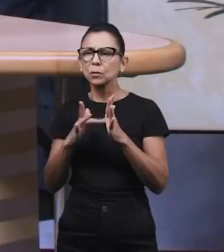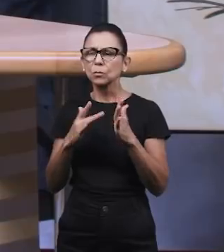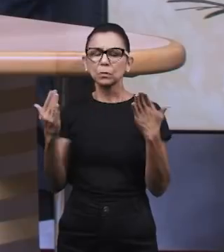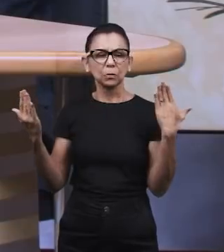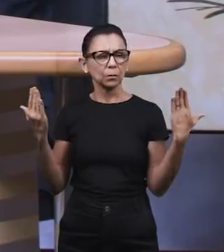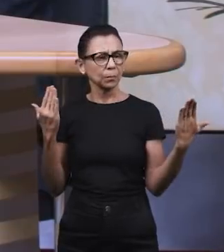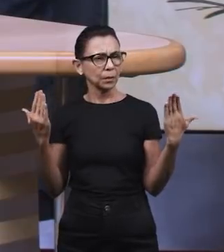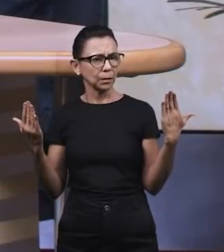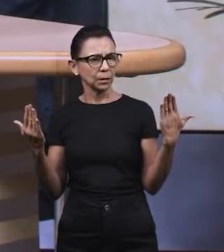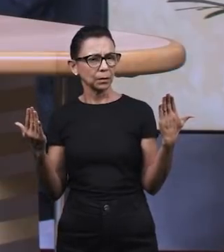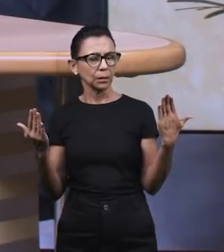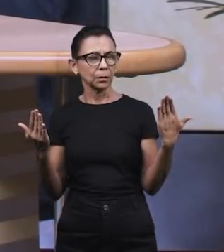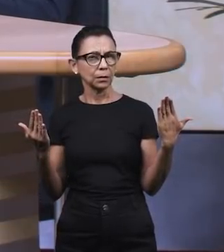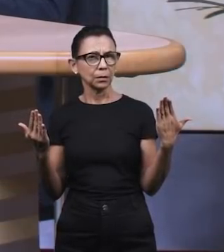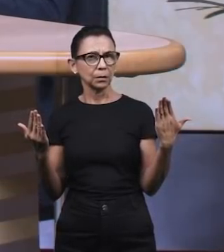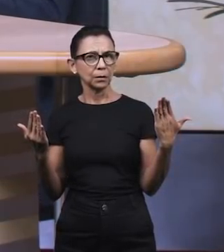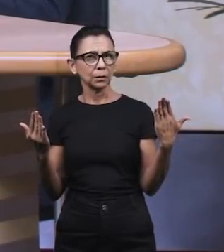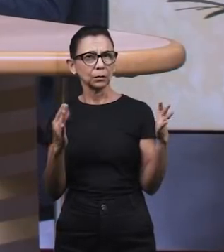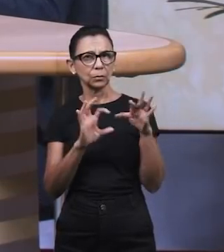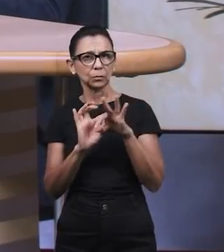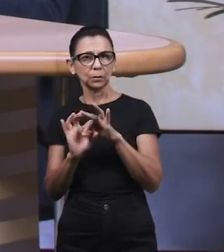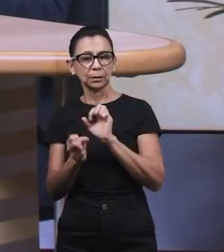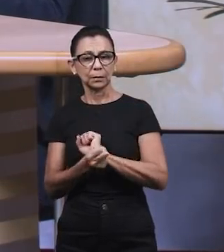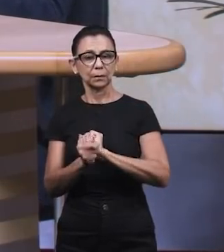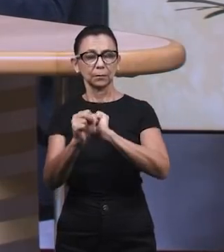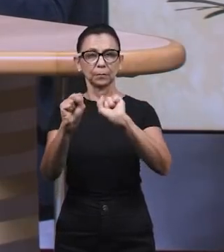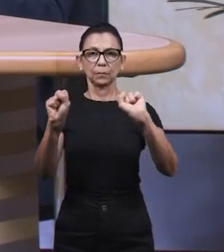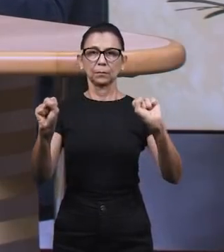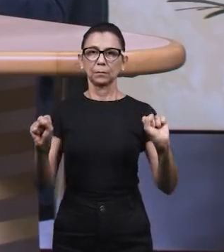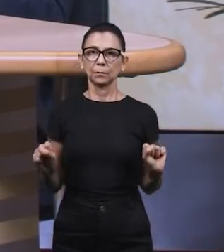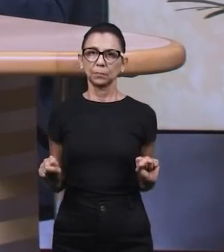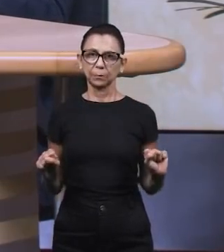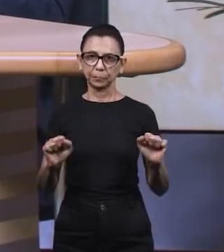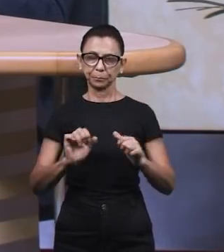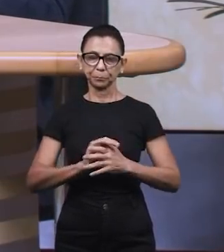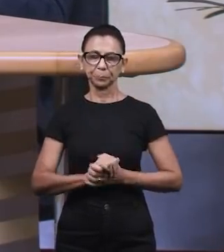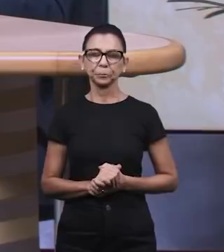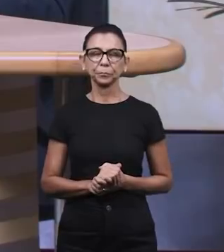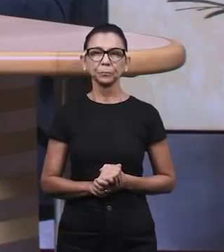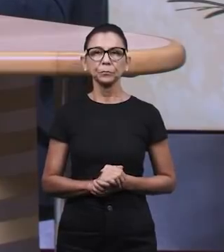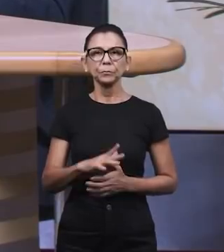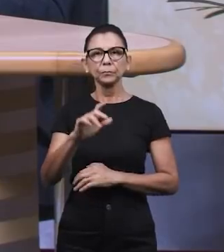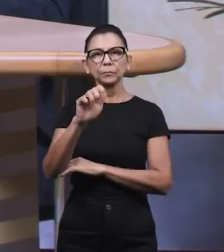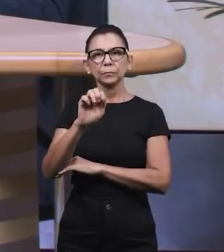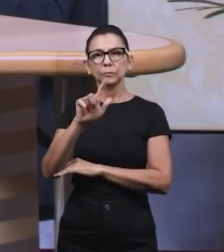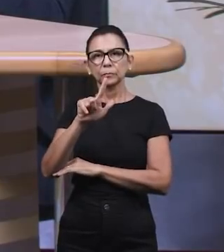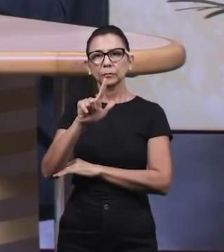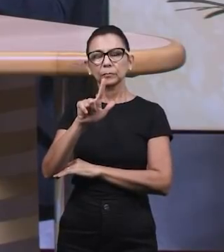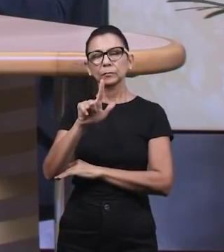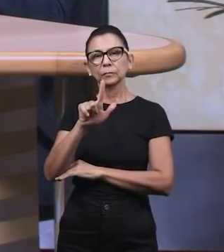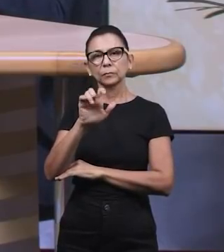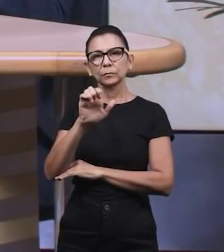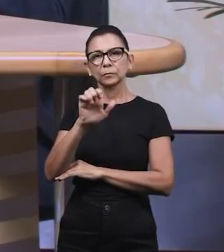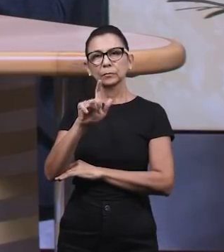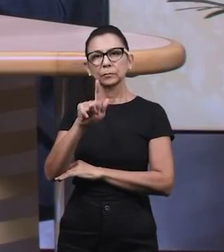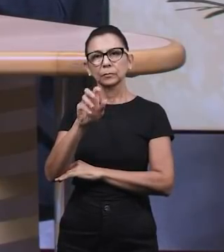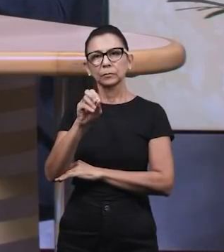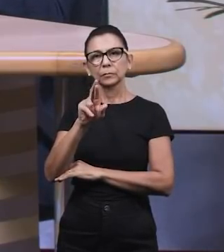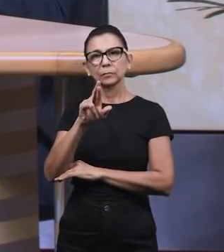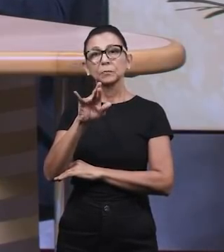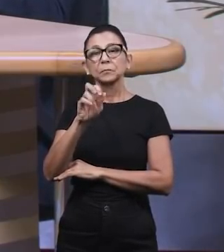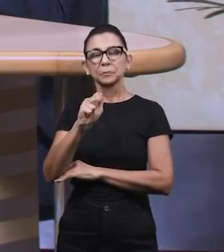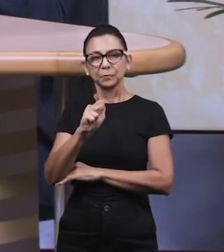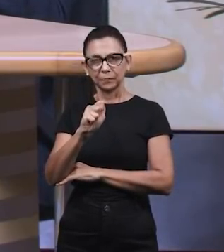na condição de o libertador. Então isso é uma alegoria. Você pega uma outra, por